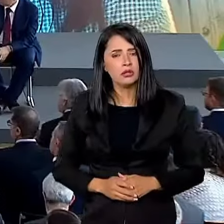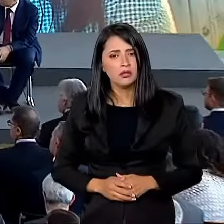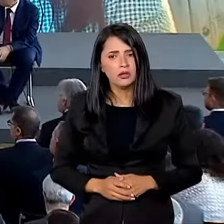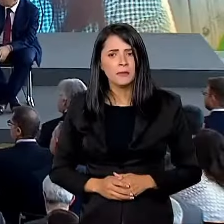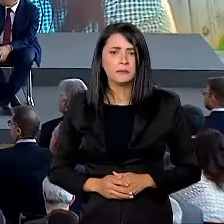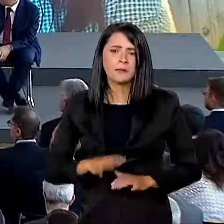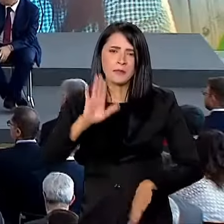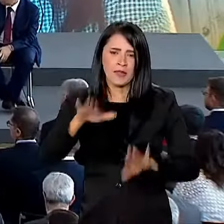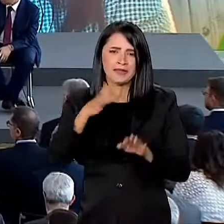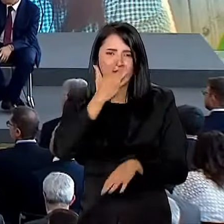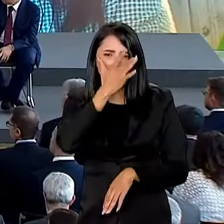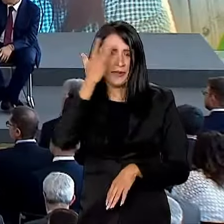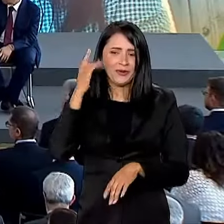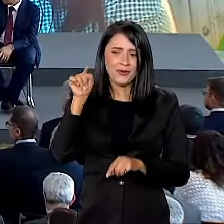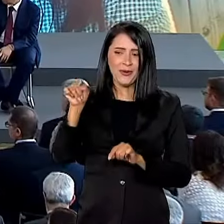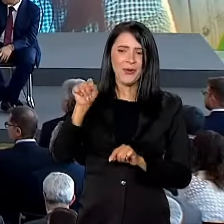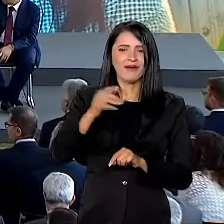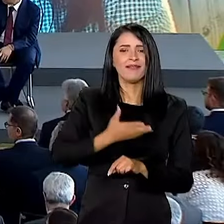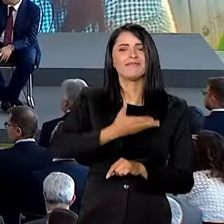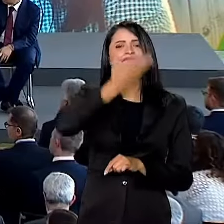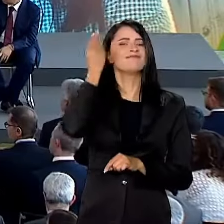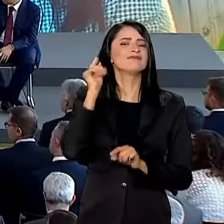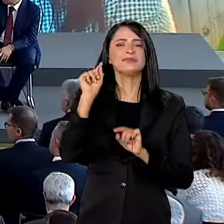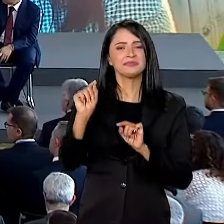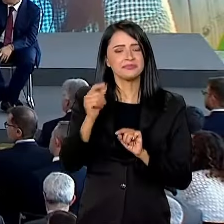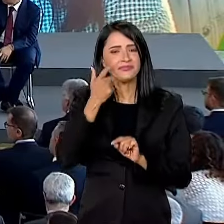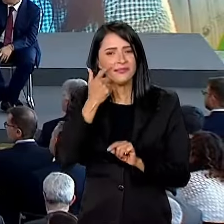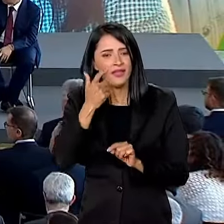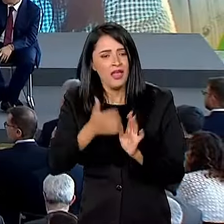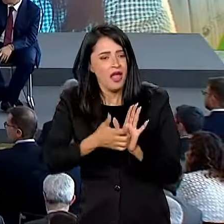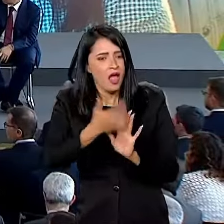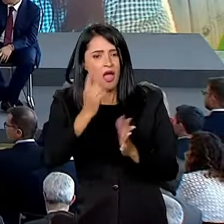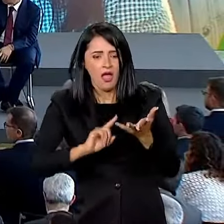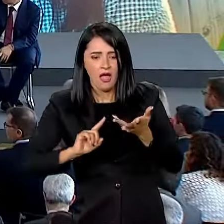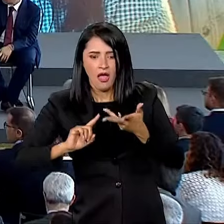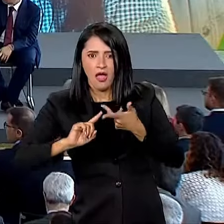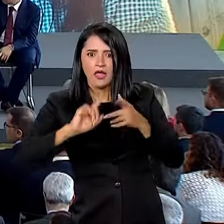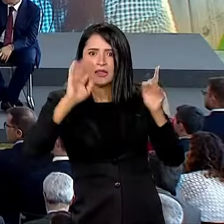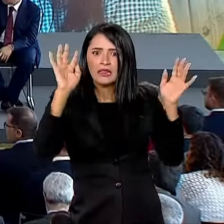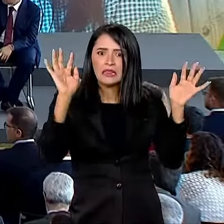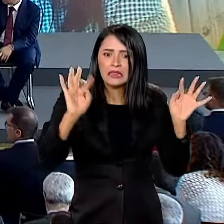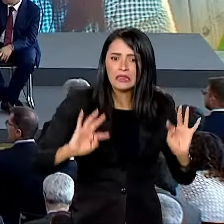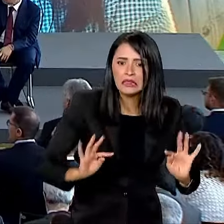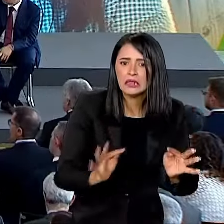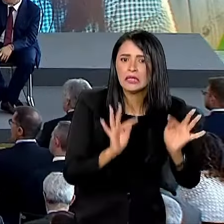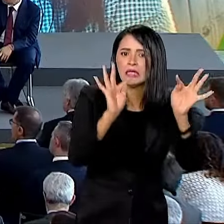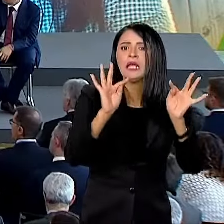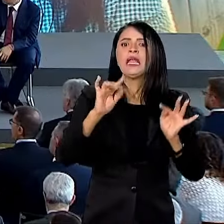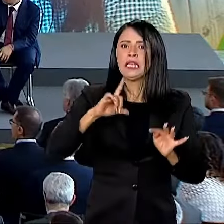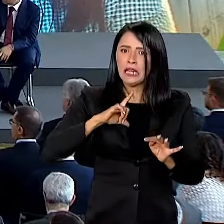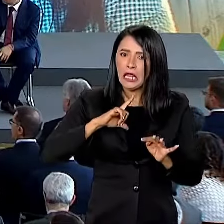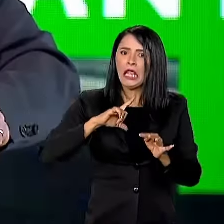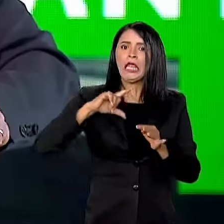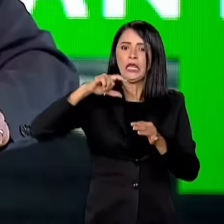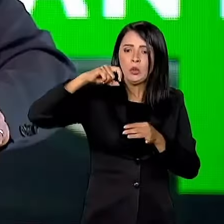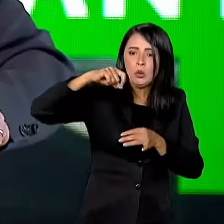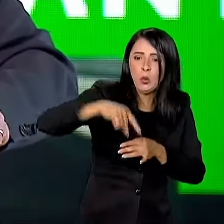pessoas muitas vezes se esquecem de dar conta da quantidade de tecnologia que tem num grão de